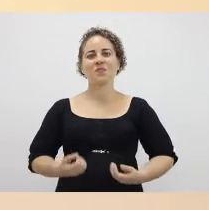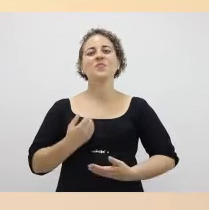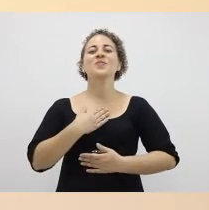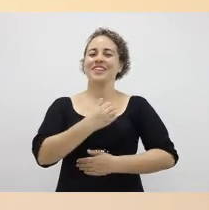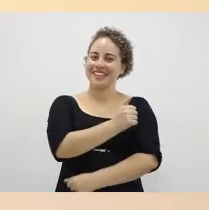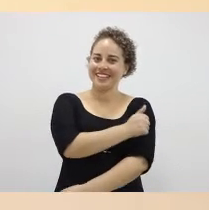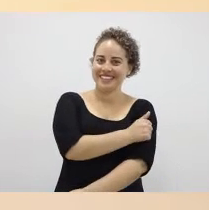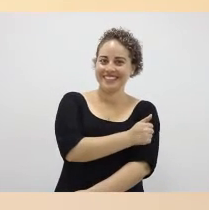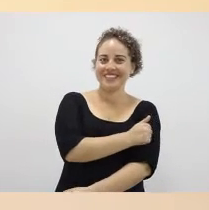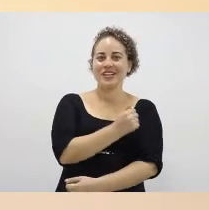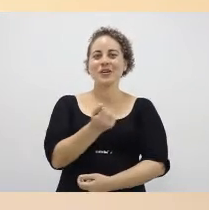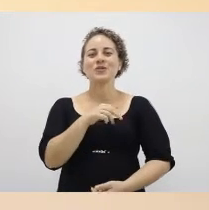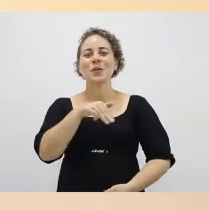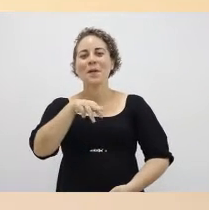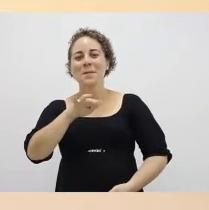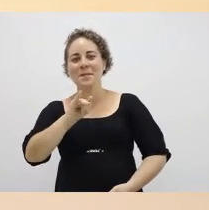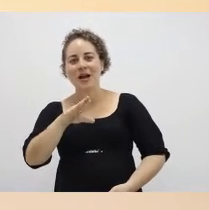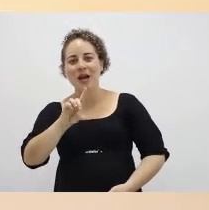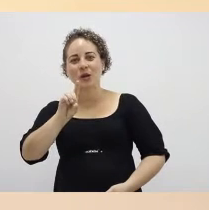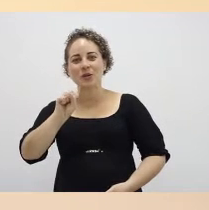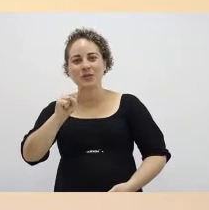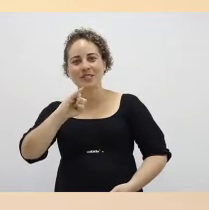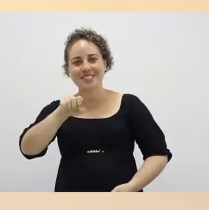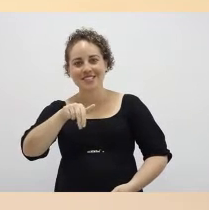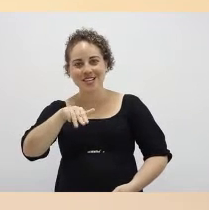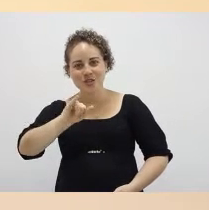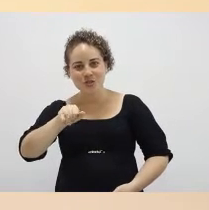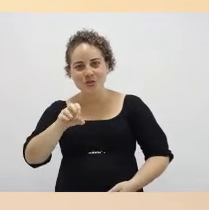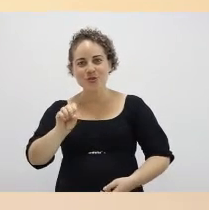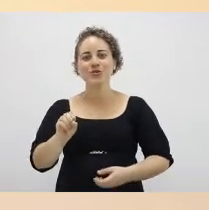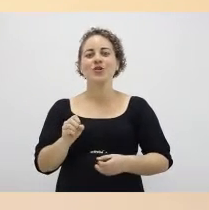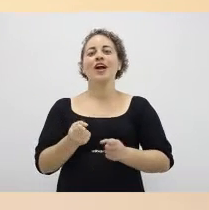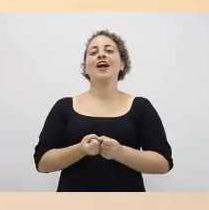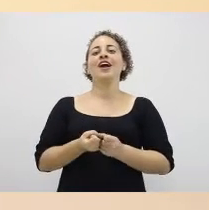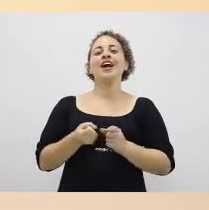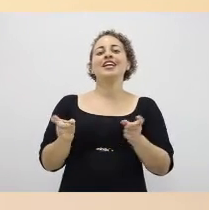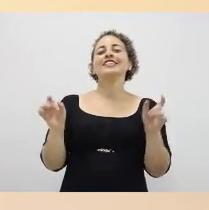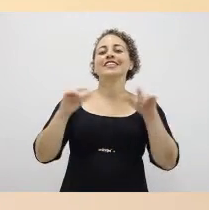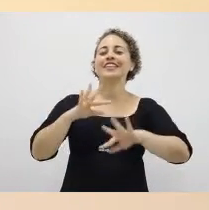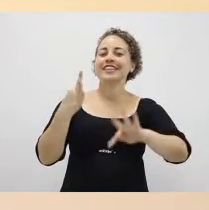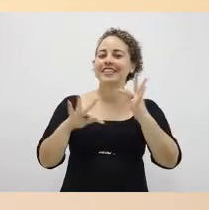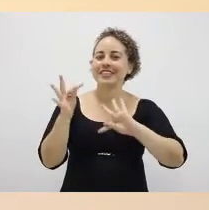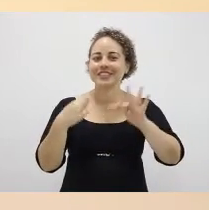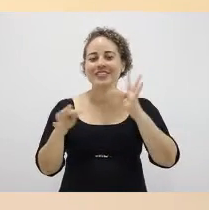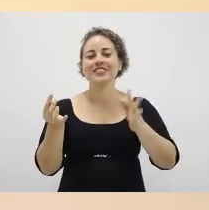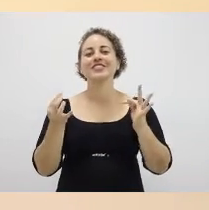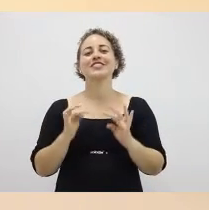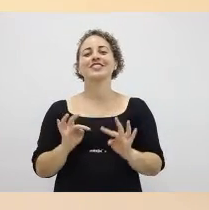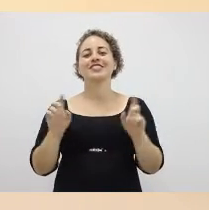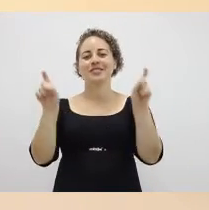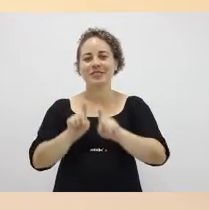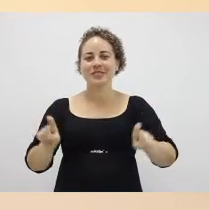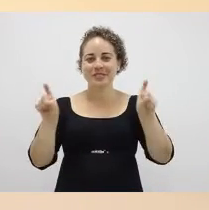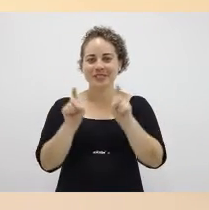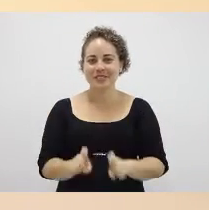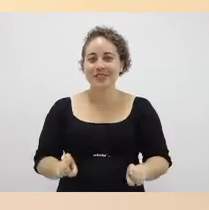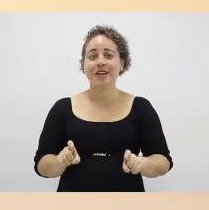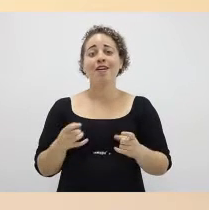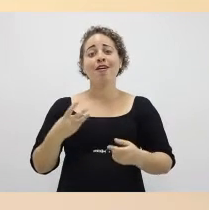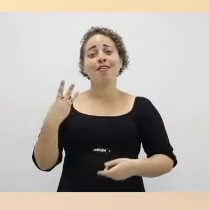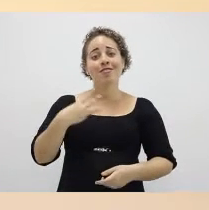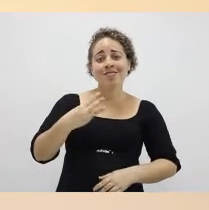Caro aluno, sou Mário dos Anjos, professor da disciplina de Tecnologia da Informação. Chegamos à nossa terceira